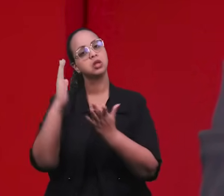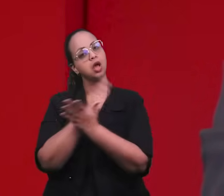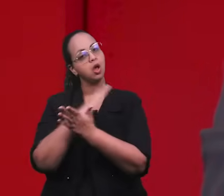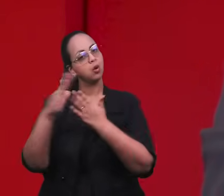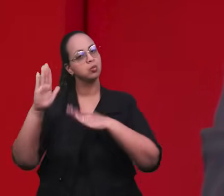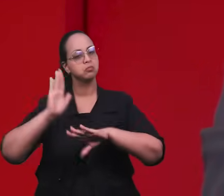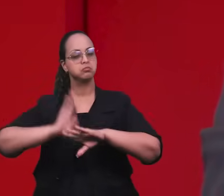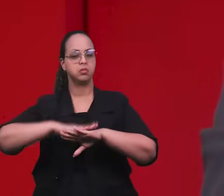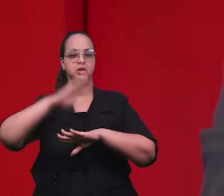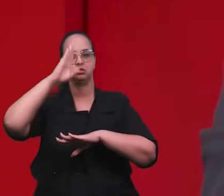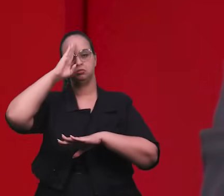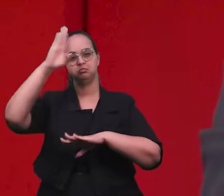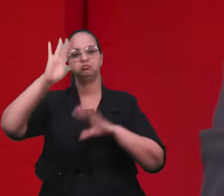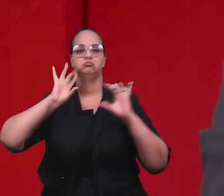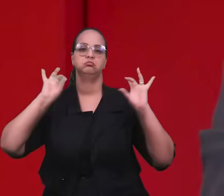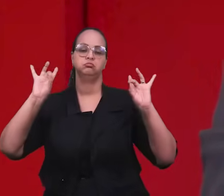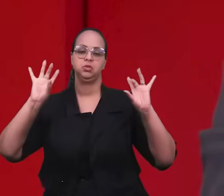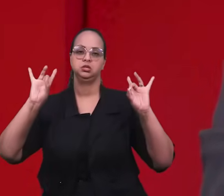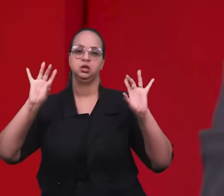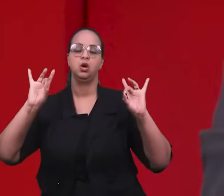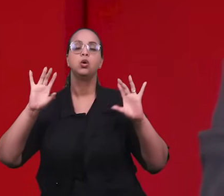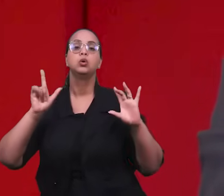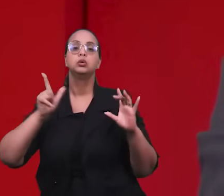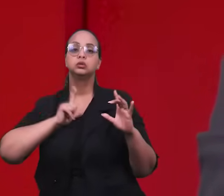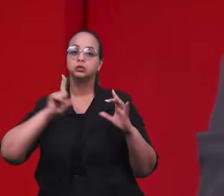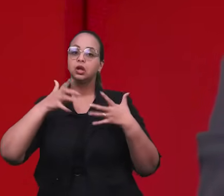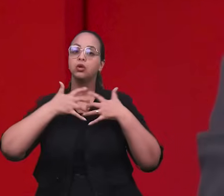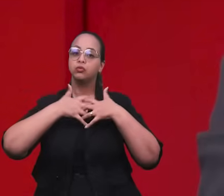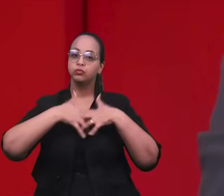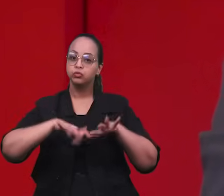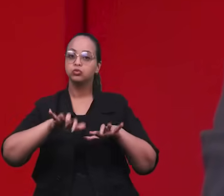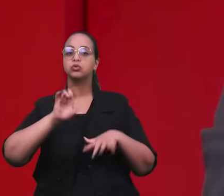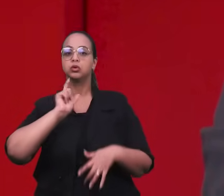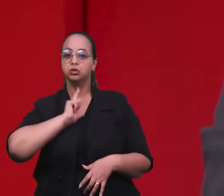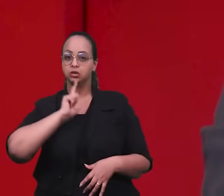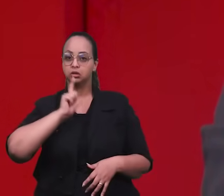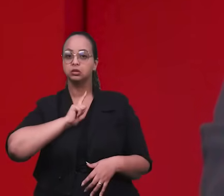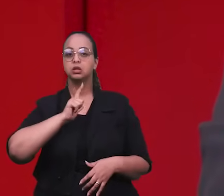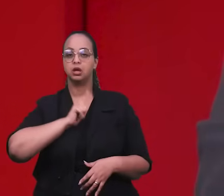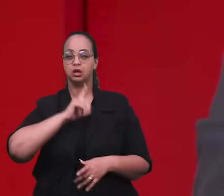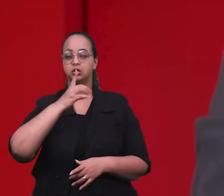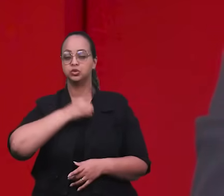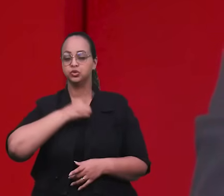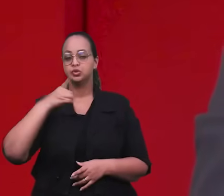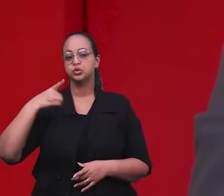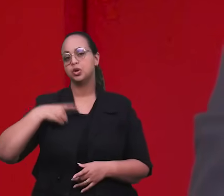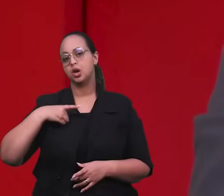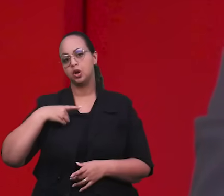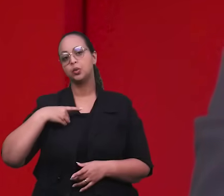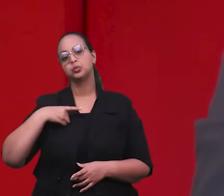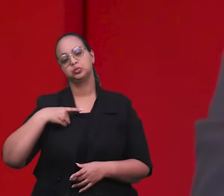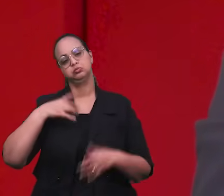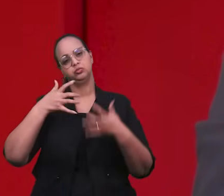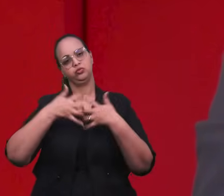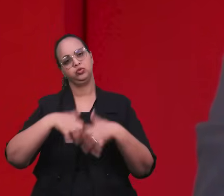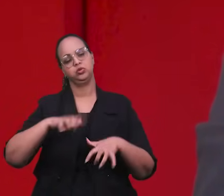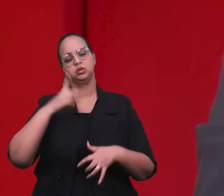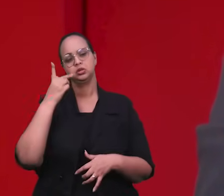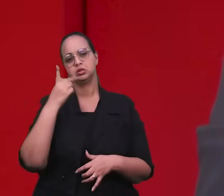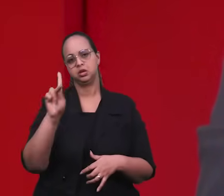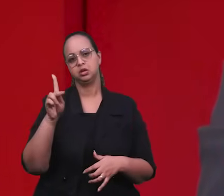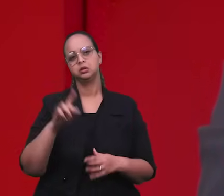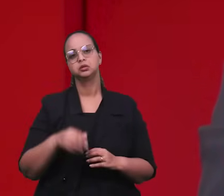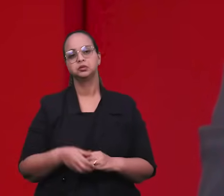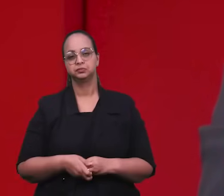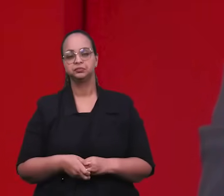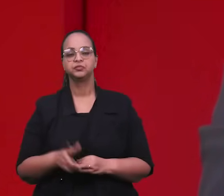chamados especiais, né, que há um funcionamento, né, do diácono, um posicionamento dele, e que nós vamos